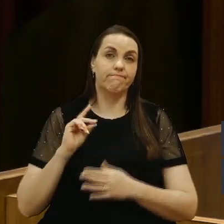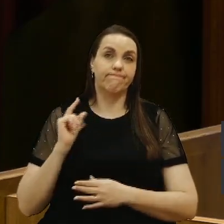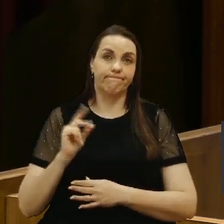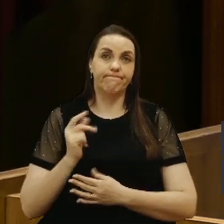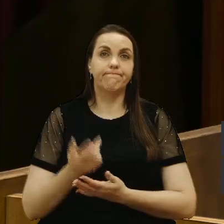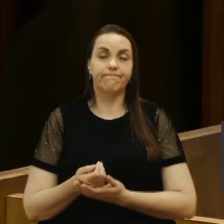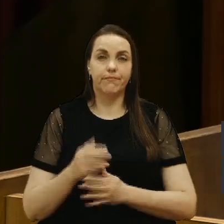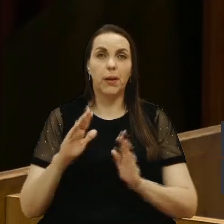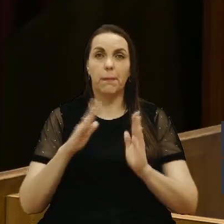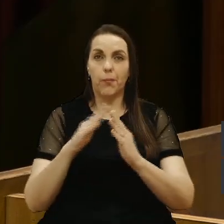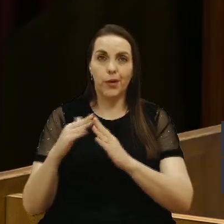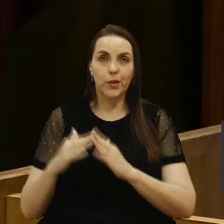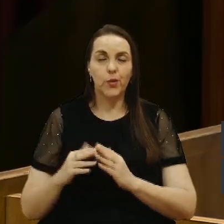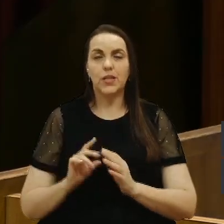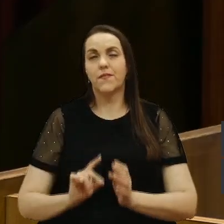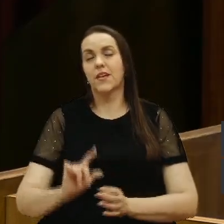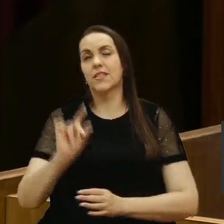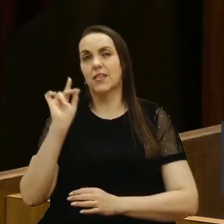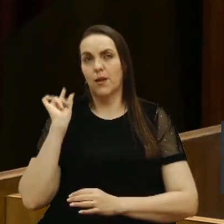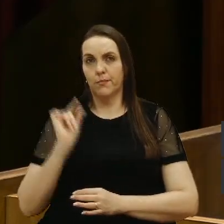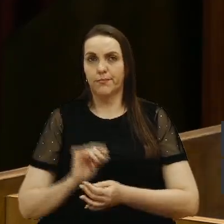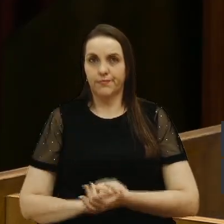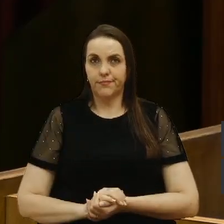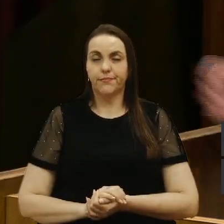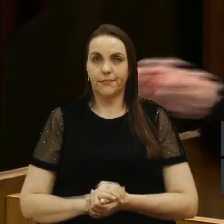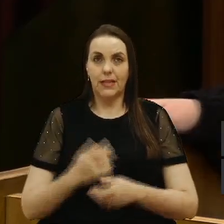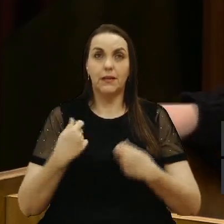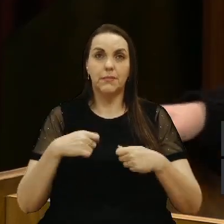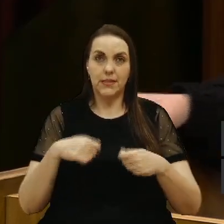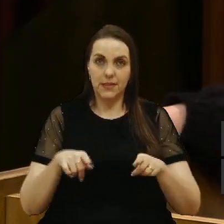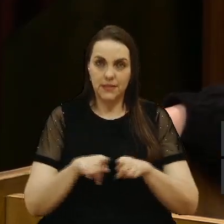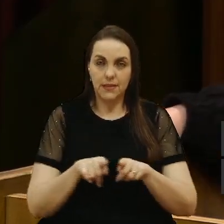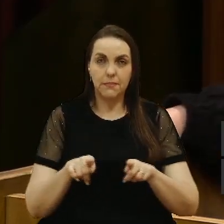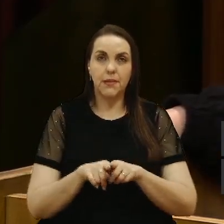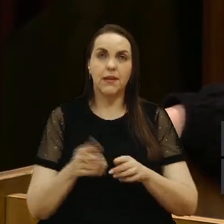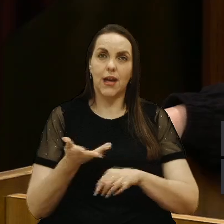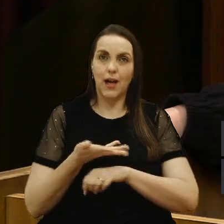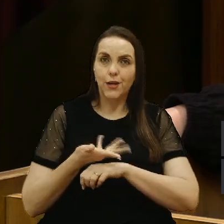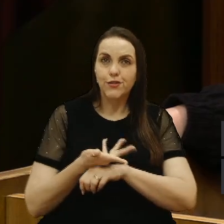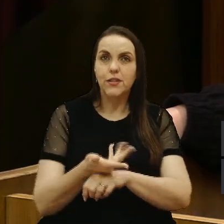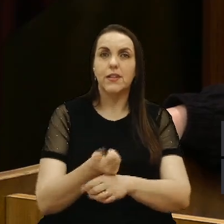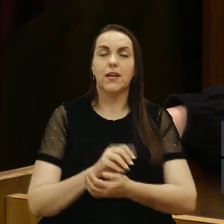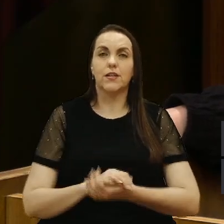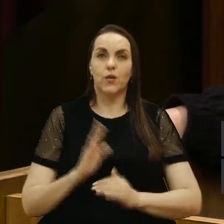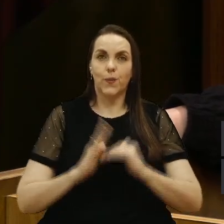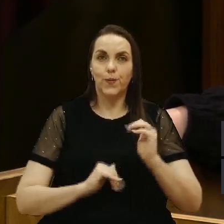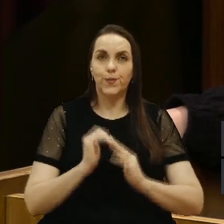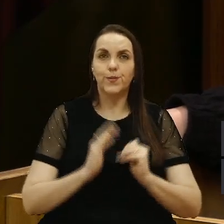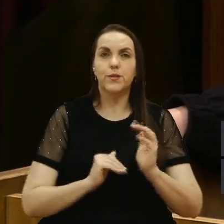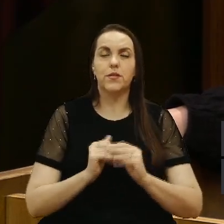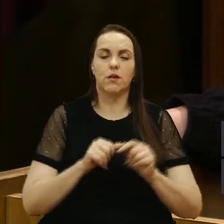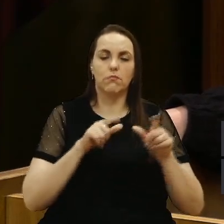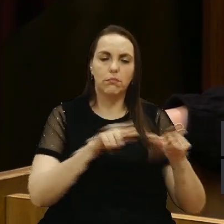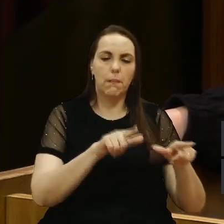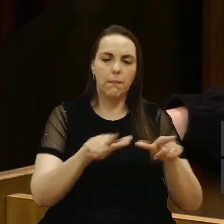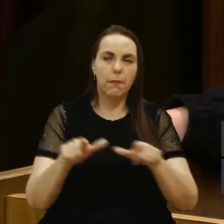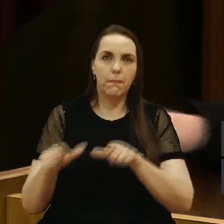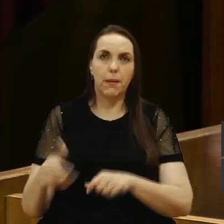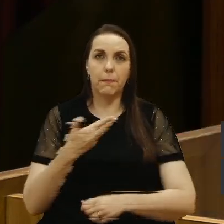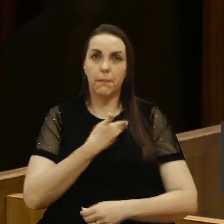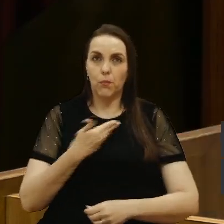os moradores há muito tempo. A gente precisa da agilidade, da construção dos equipamentos públicos